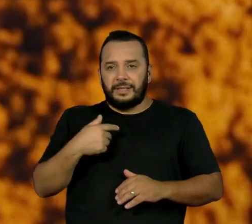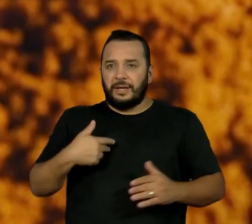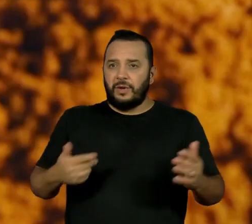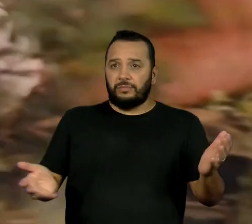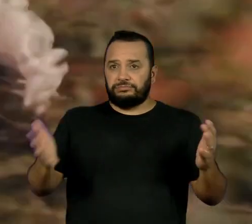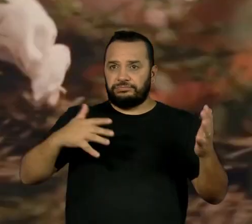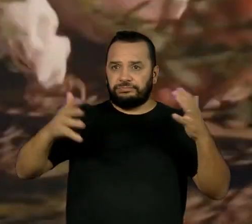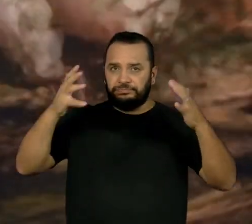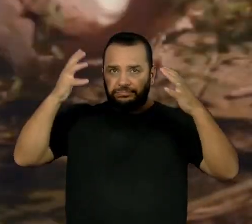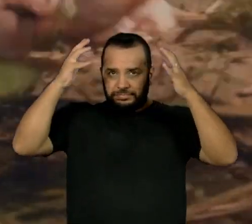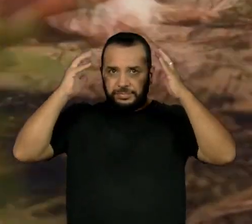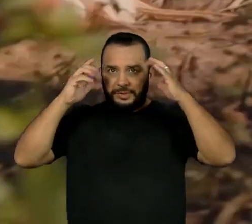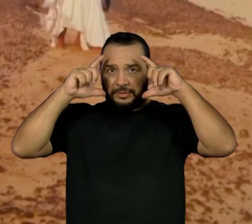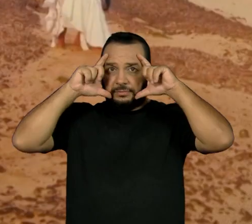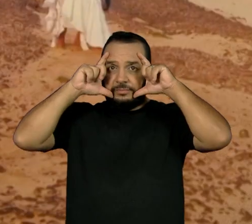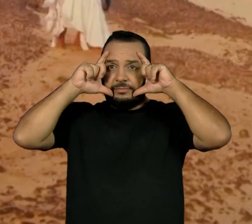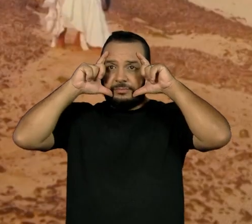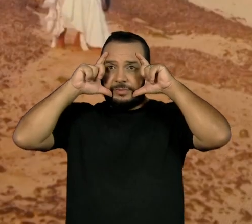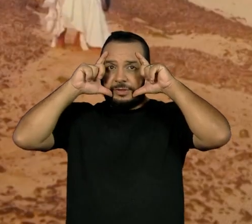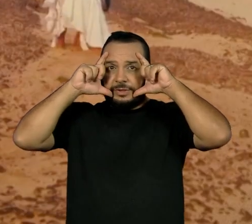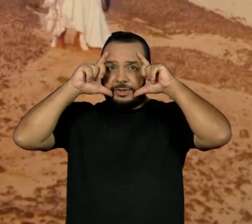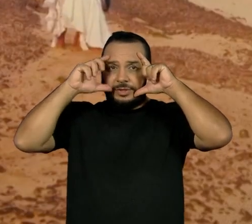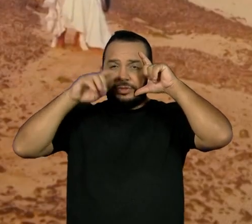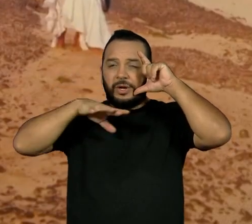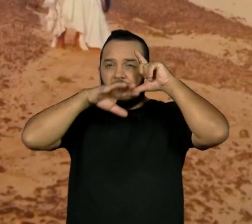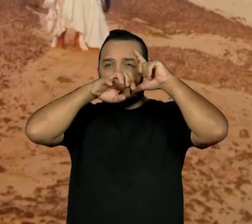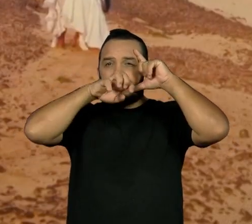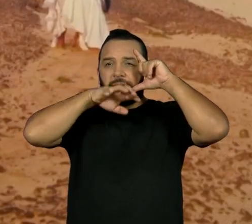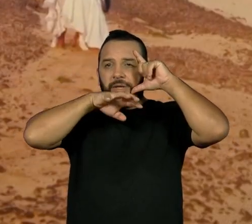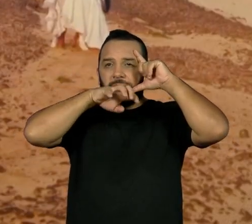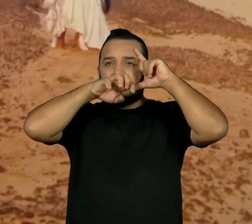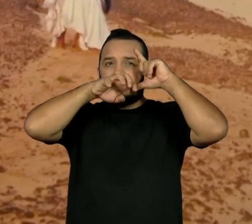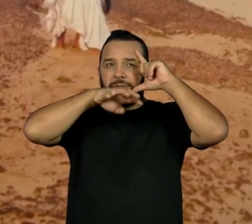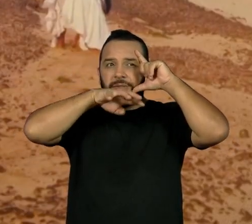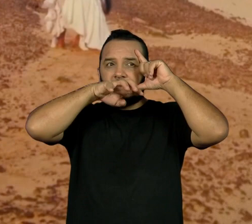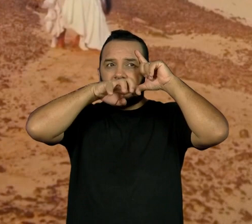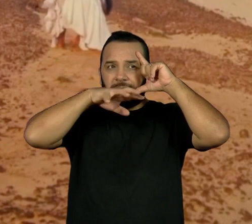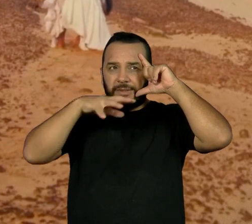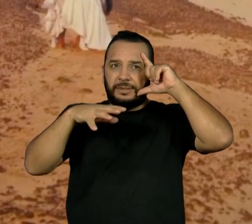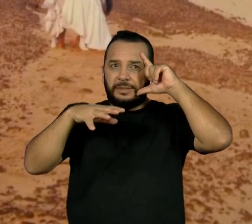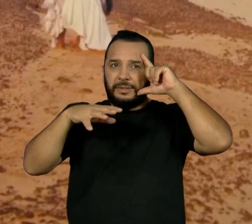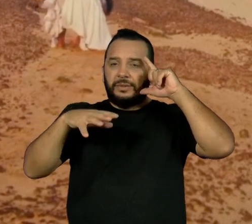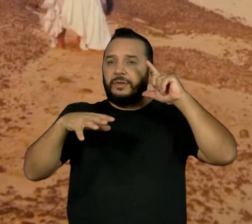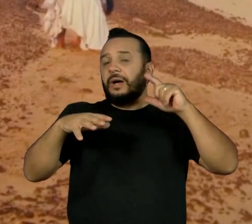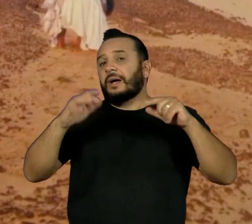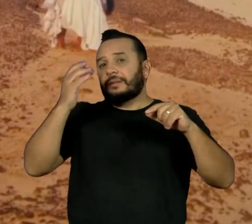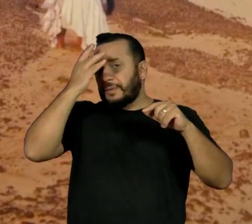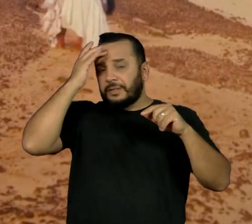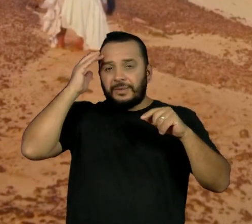enterrar passou a ser sobre essa respiração, ou seja, sobre aquilo que tentam